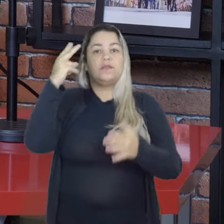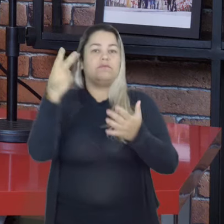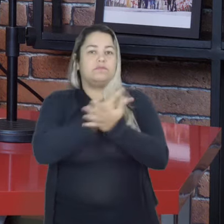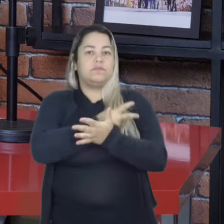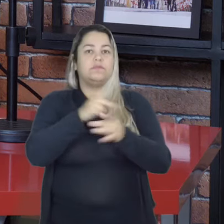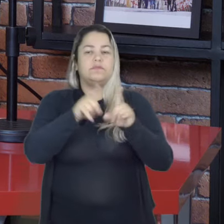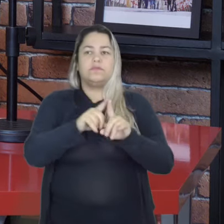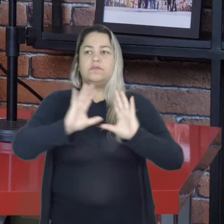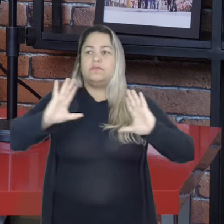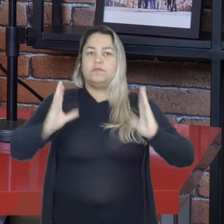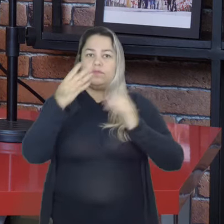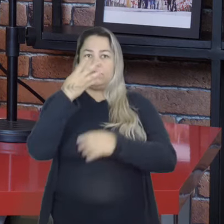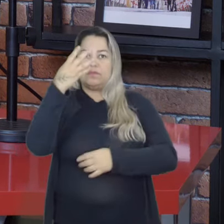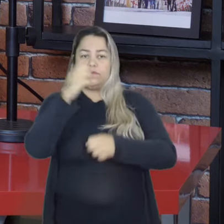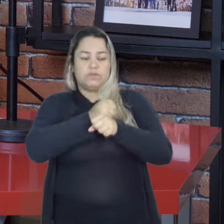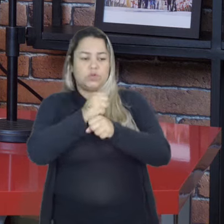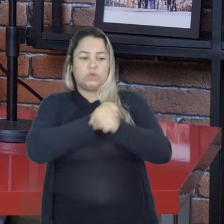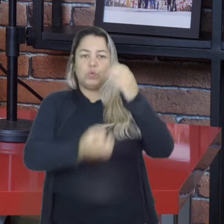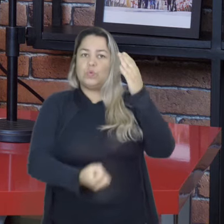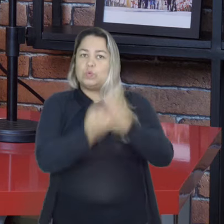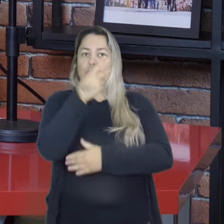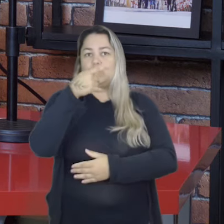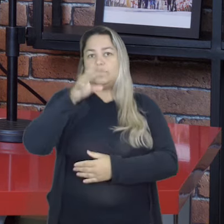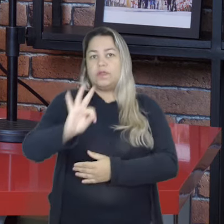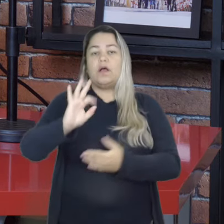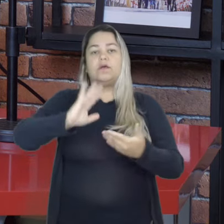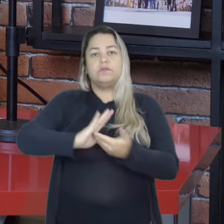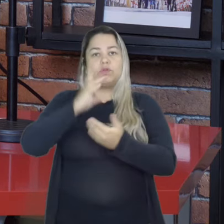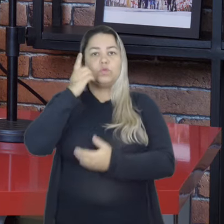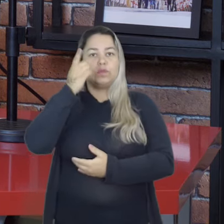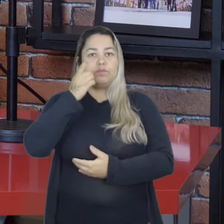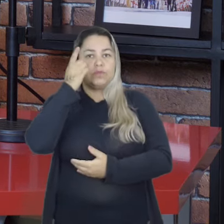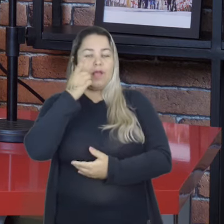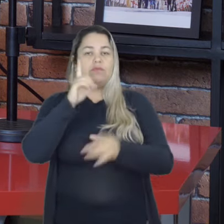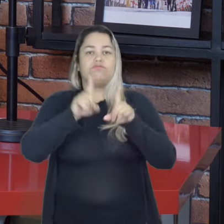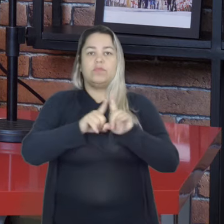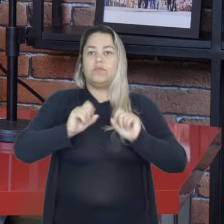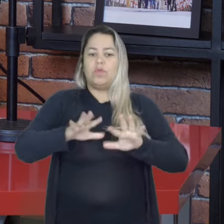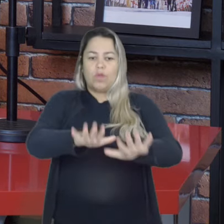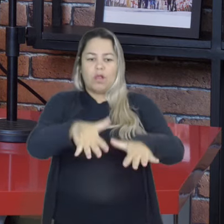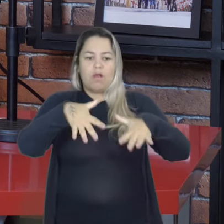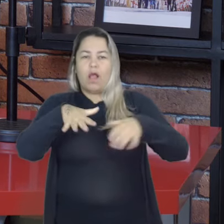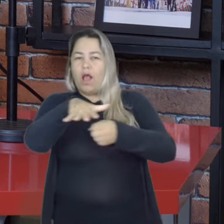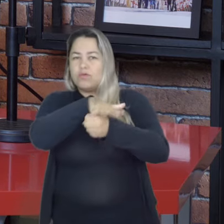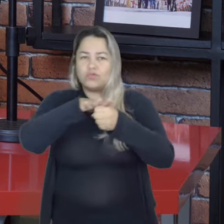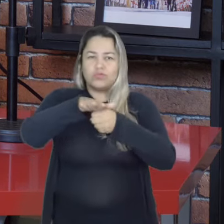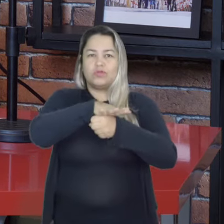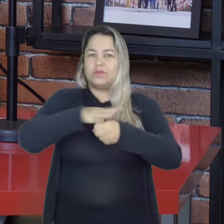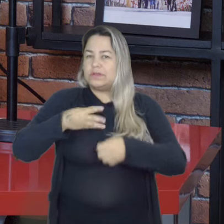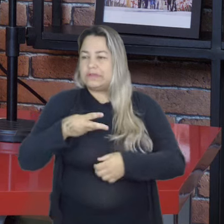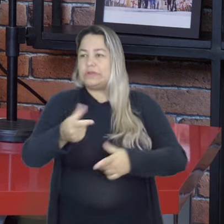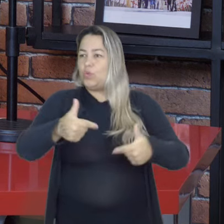Na quarta-feira aconteceu a sessão solene em homenagem aos 44 anos de fundação do PT na Câmara dos Deputados. O plenário ficou lotado